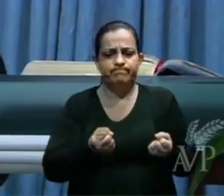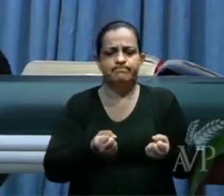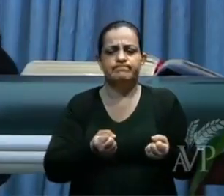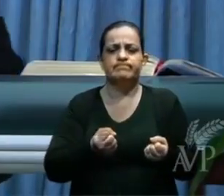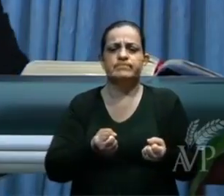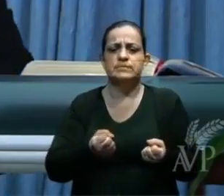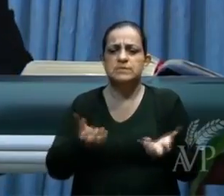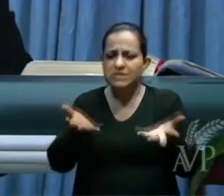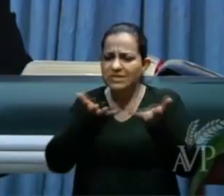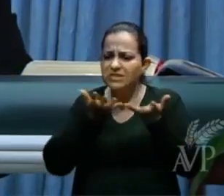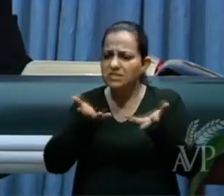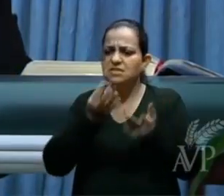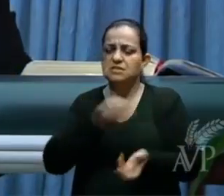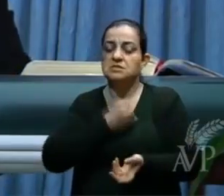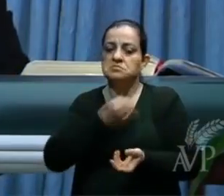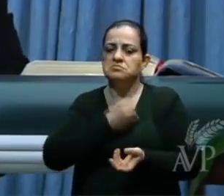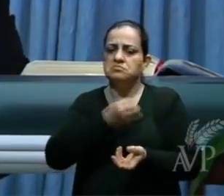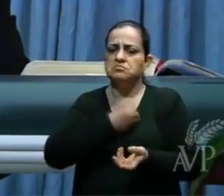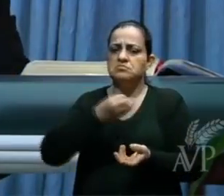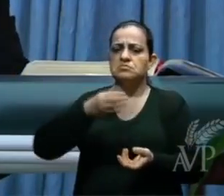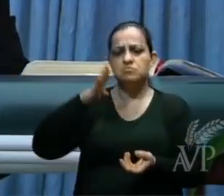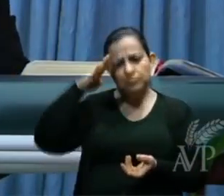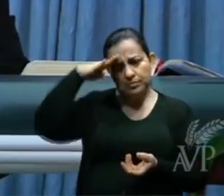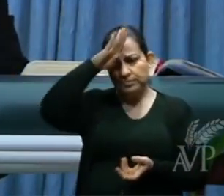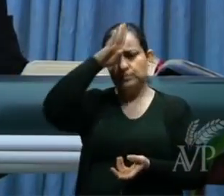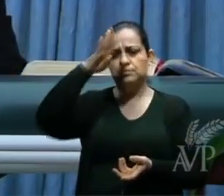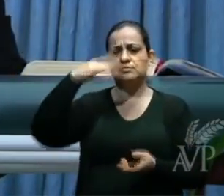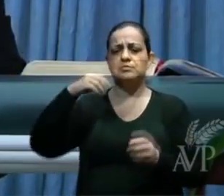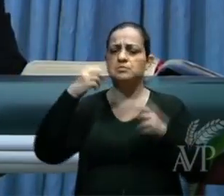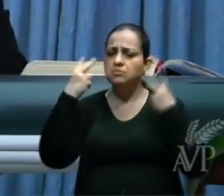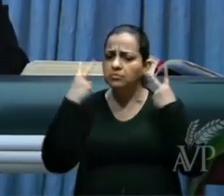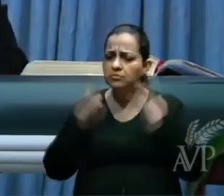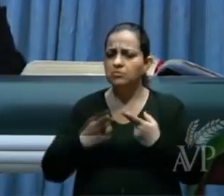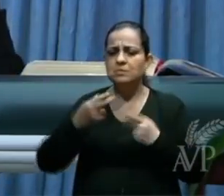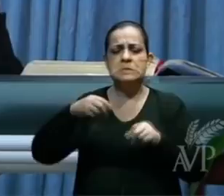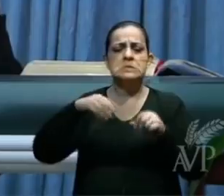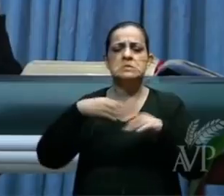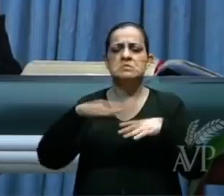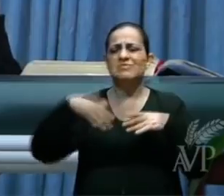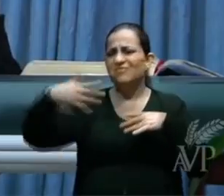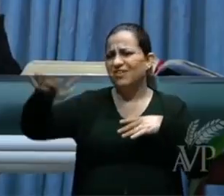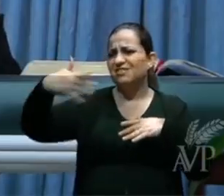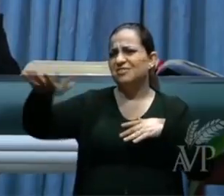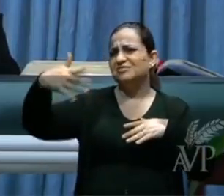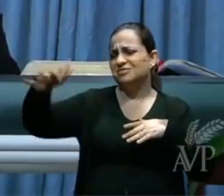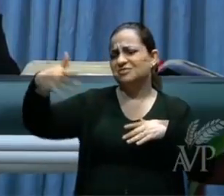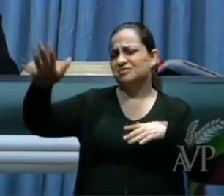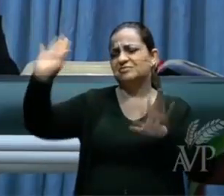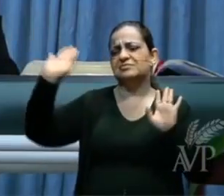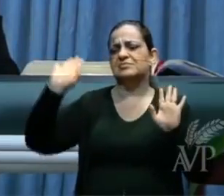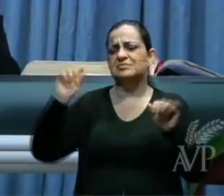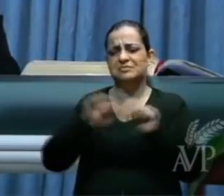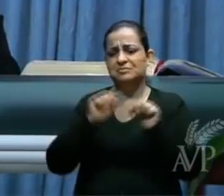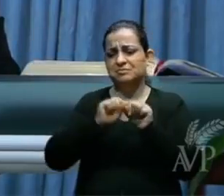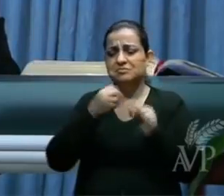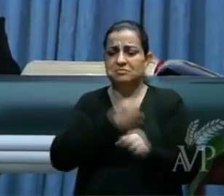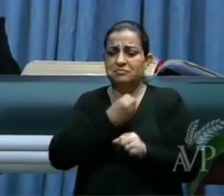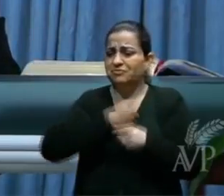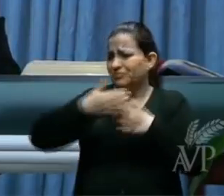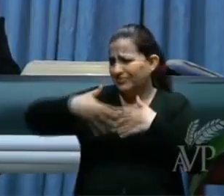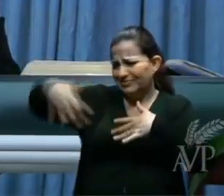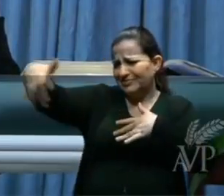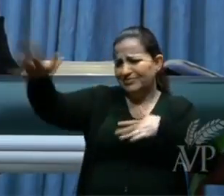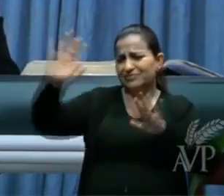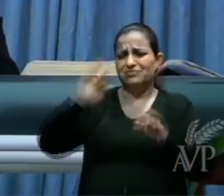querem viver como diz o bolsonaro pra lá que faça que viva pra